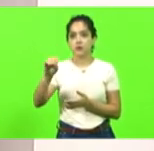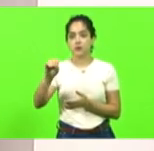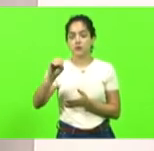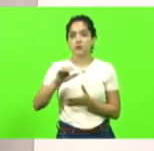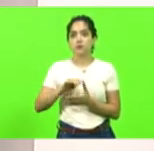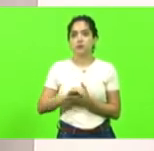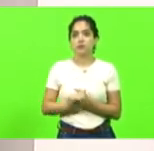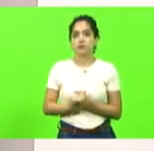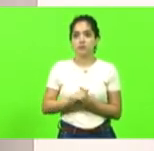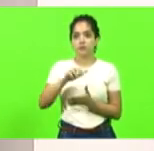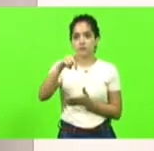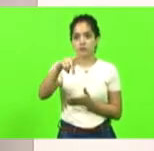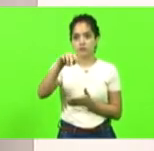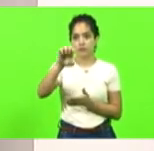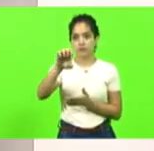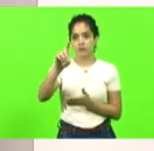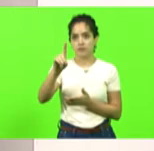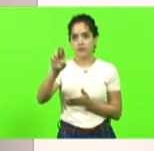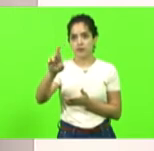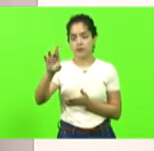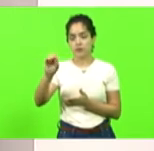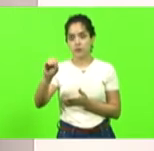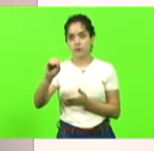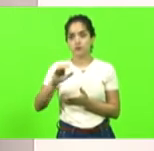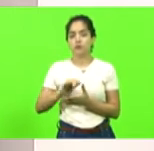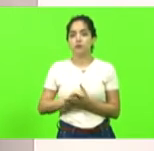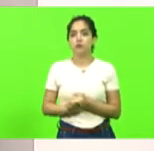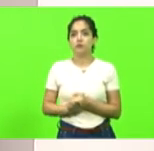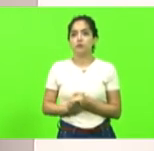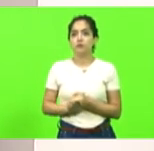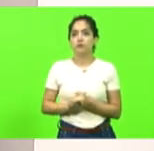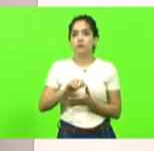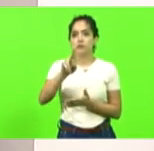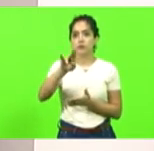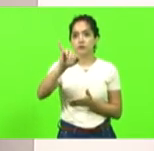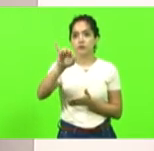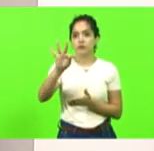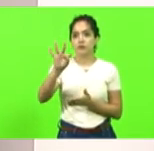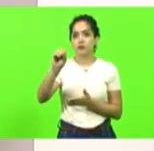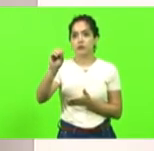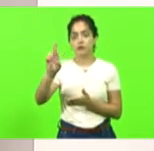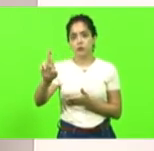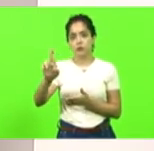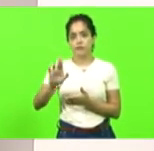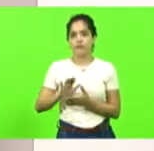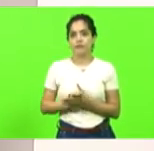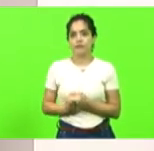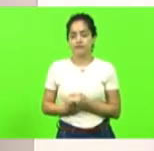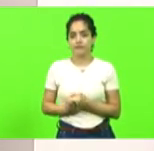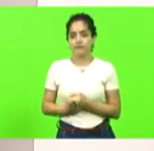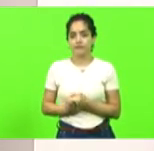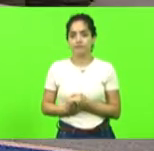senhor Pedro Eloir Melchiors e o senhor Vito Aloísio Sausen.